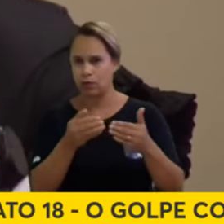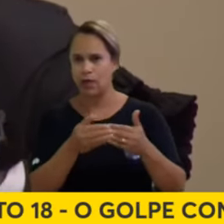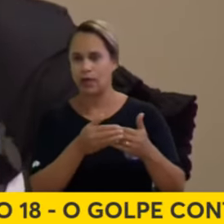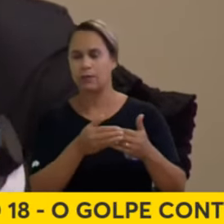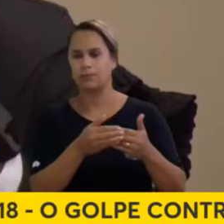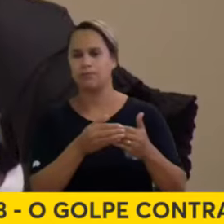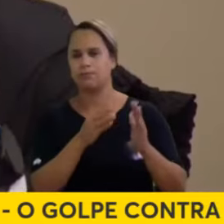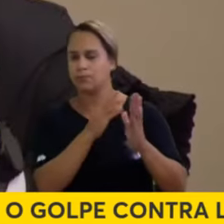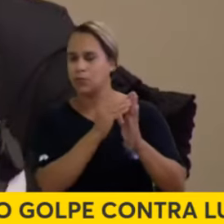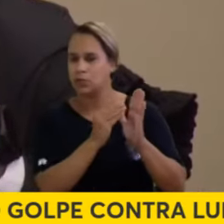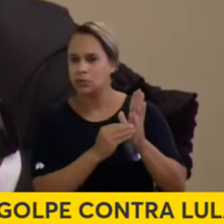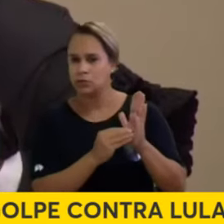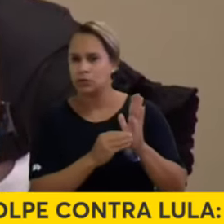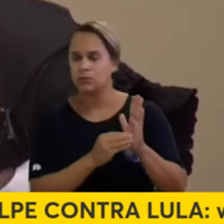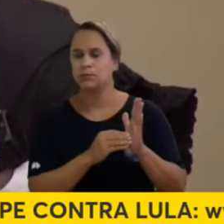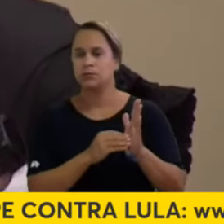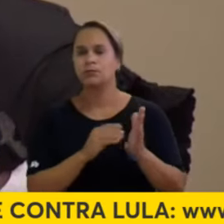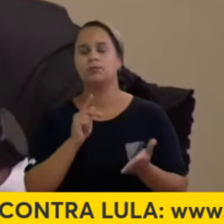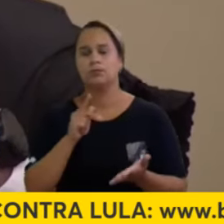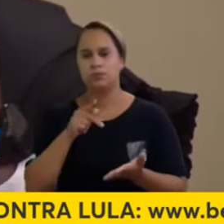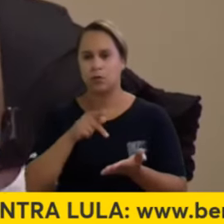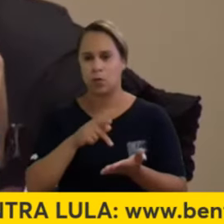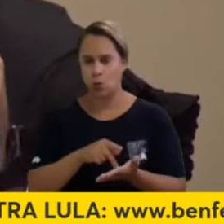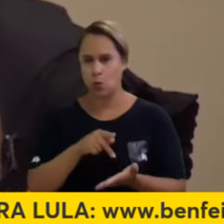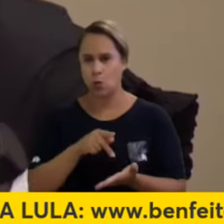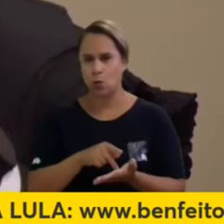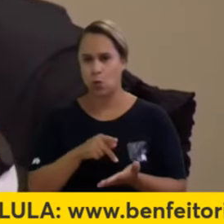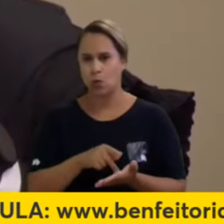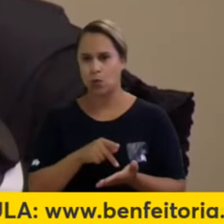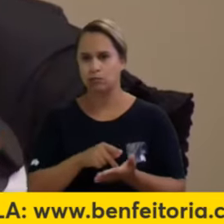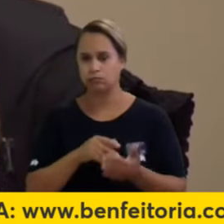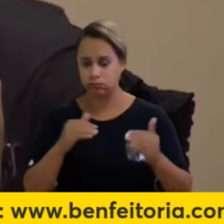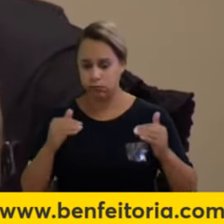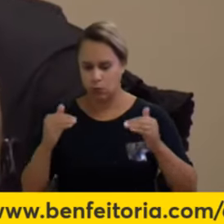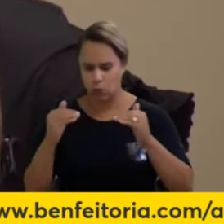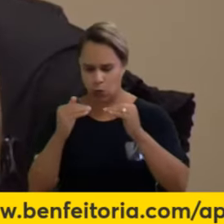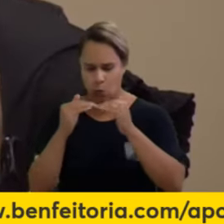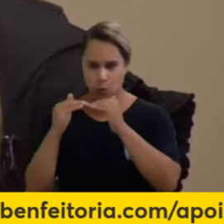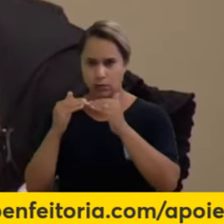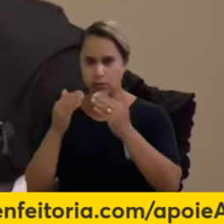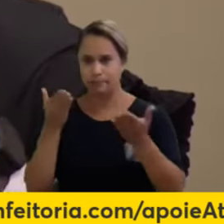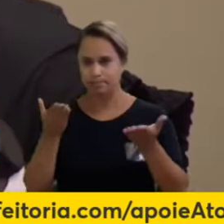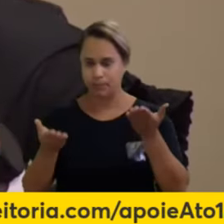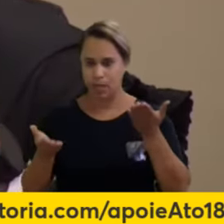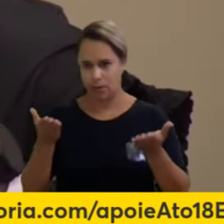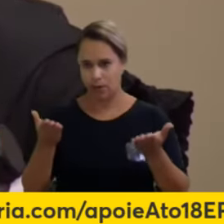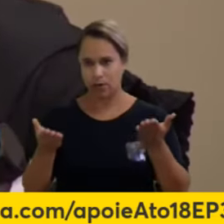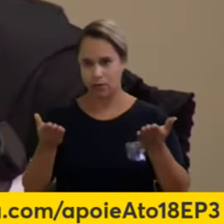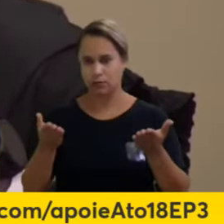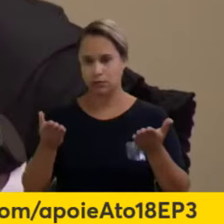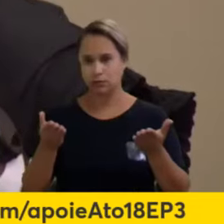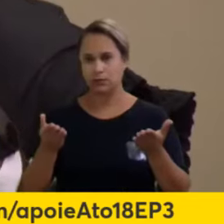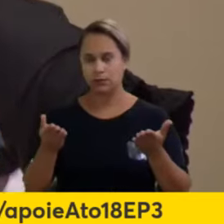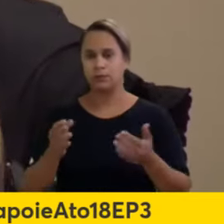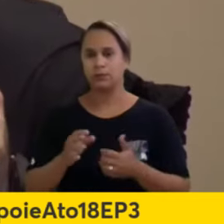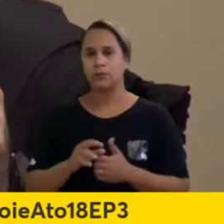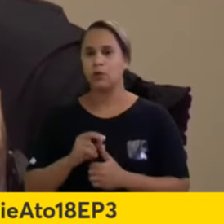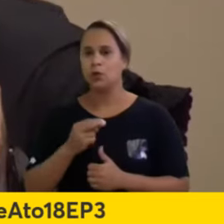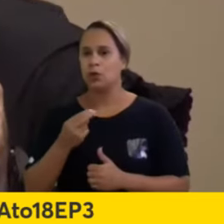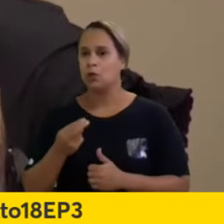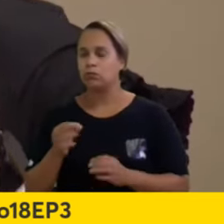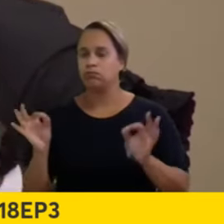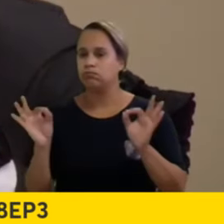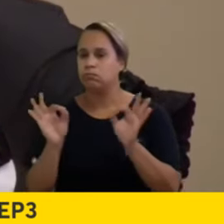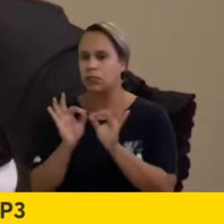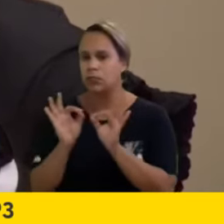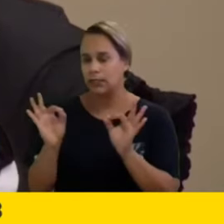afete os direitos fundamentais há de mostrar-se compatível com o princípio da proporcionalidade em outras palavras ninguém